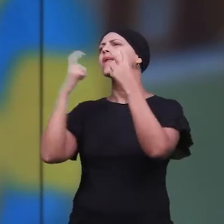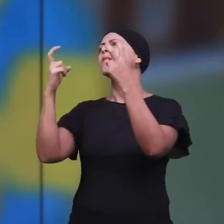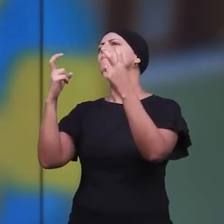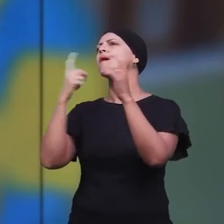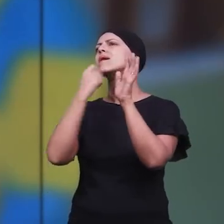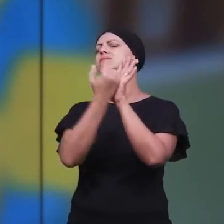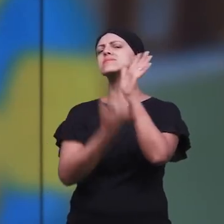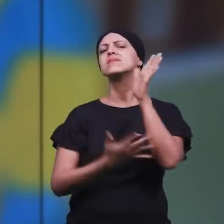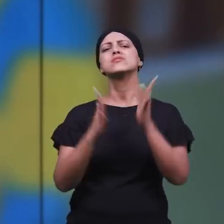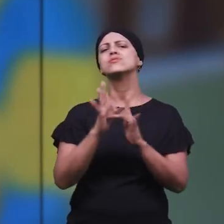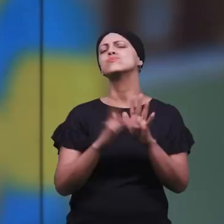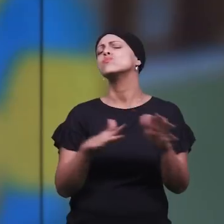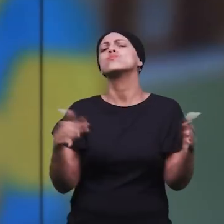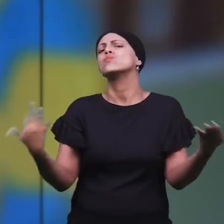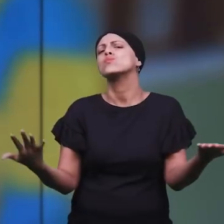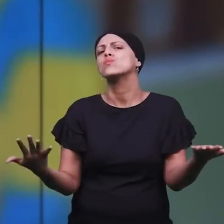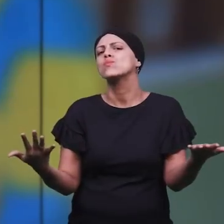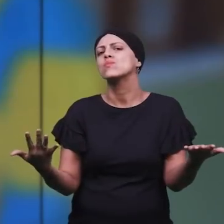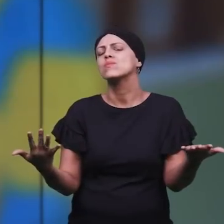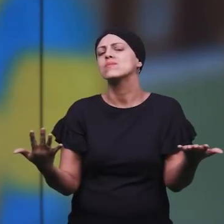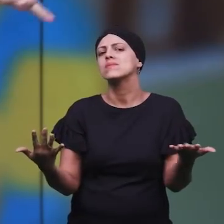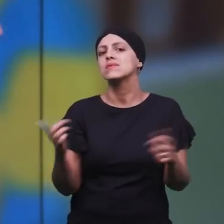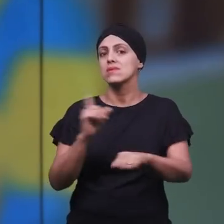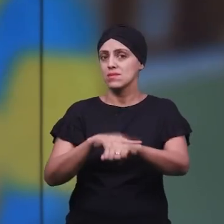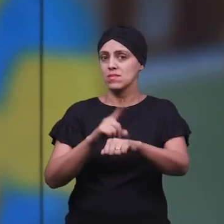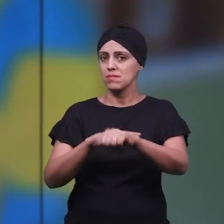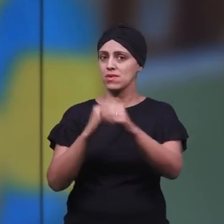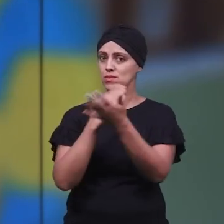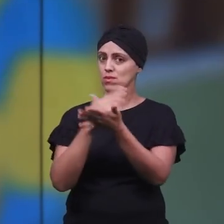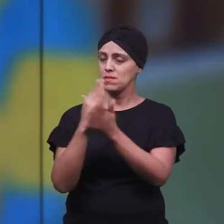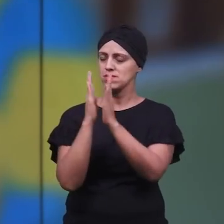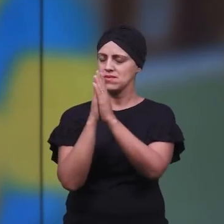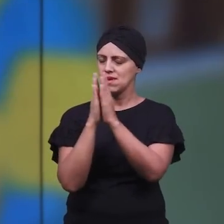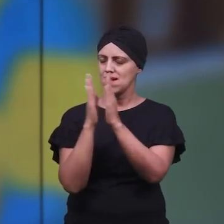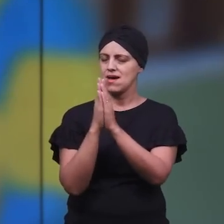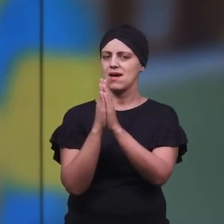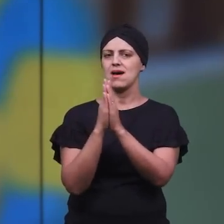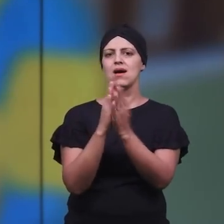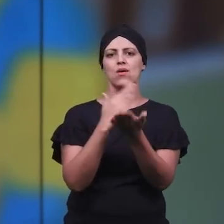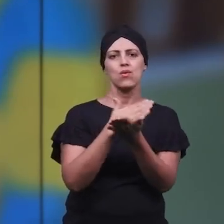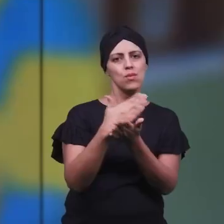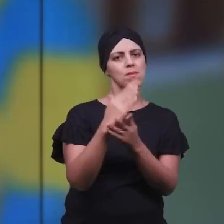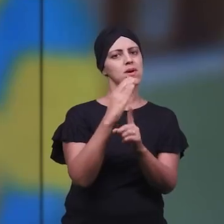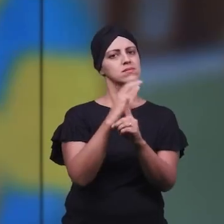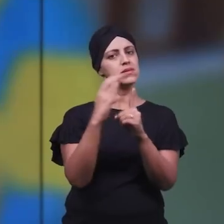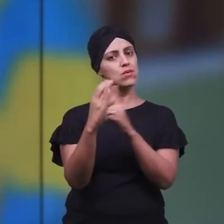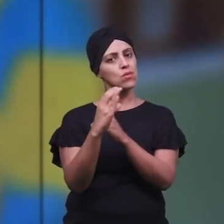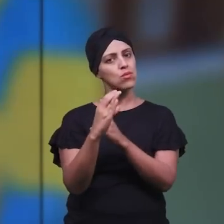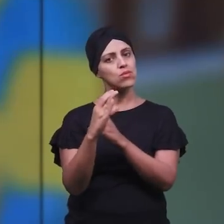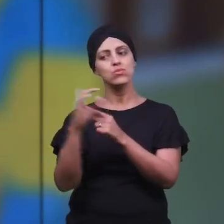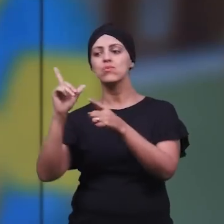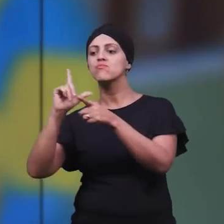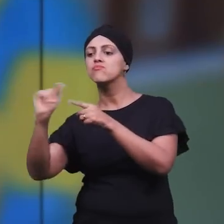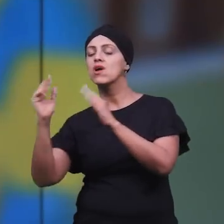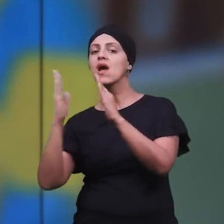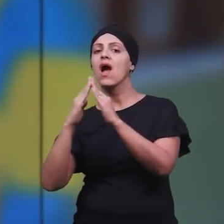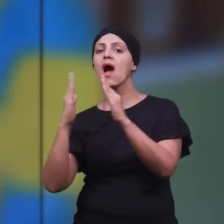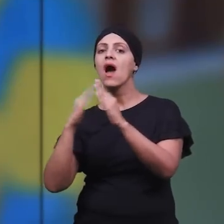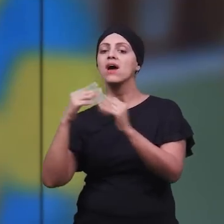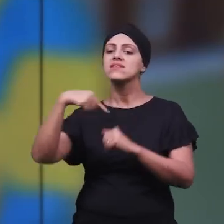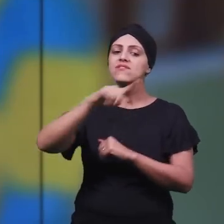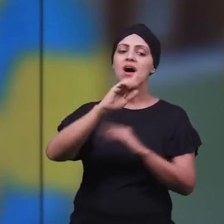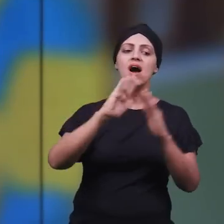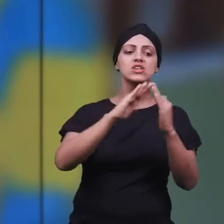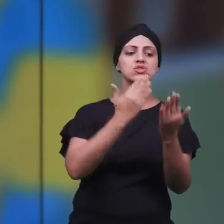de Jesus? Nós devemos clamar no começo das orações, no início dos cultos, ao sairmos de casa